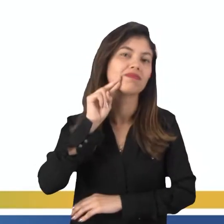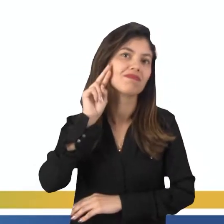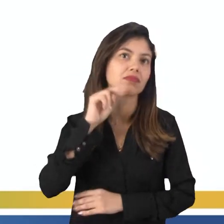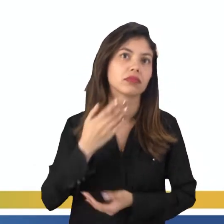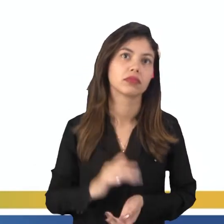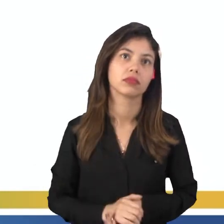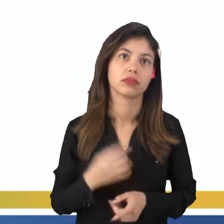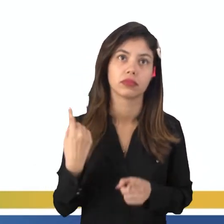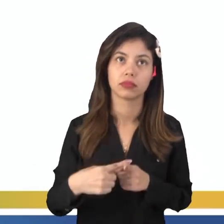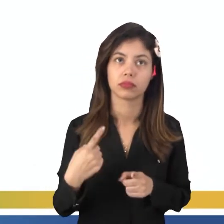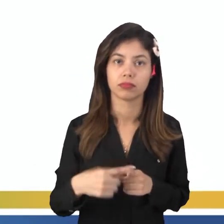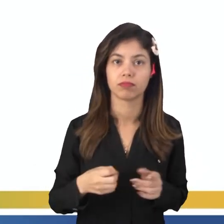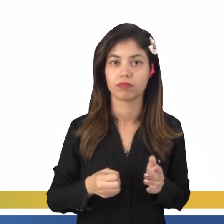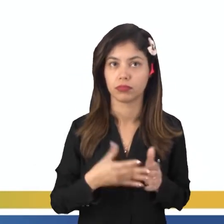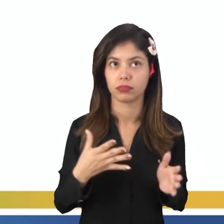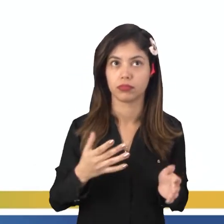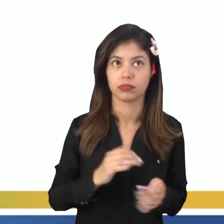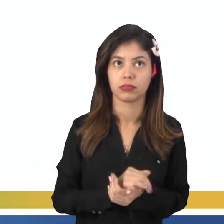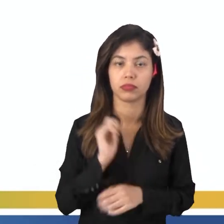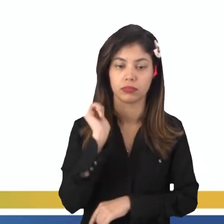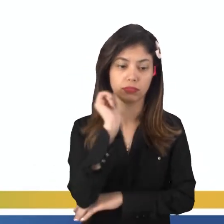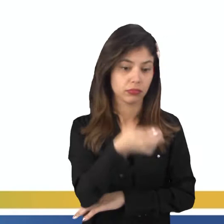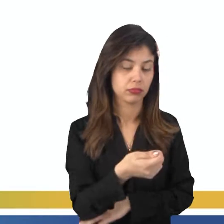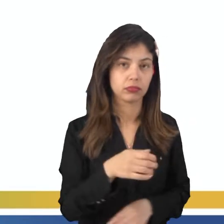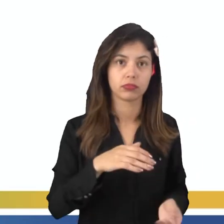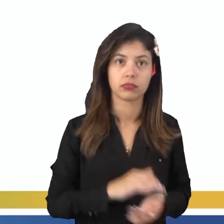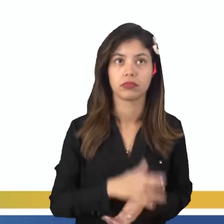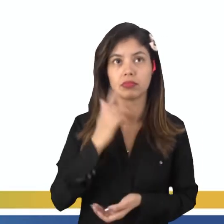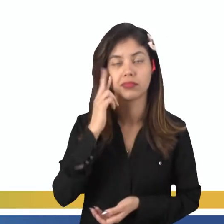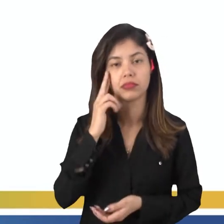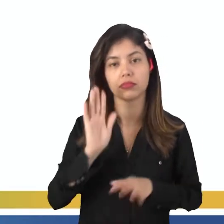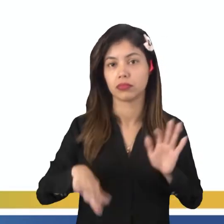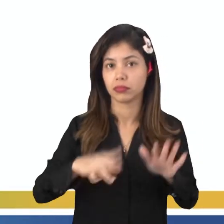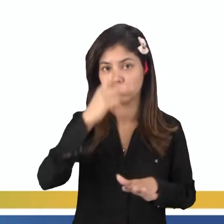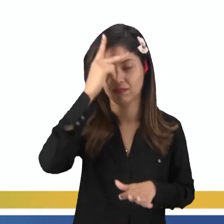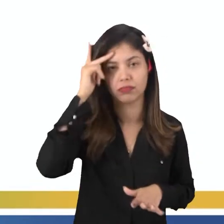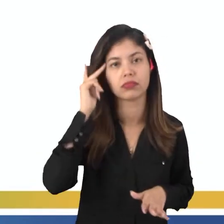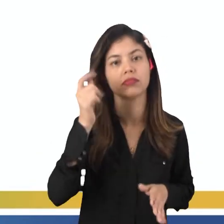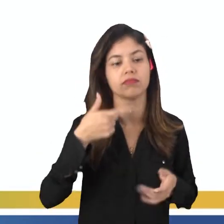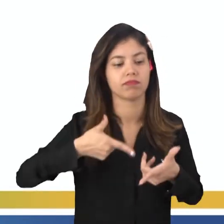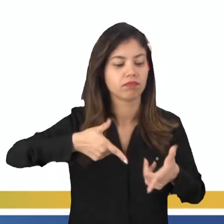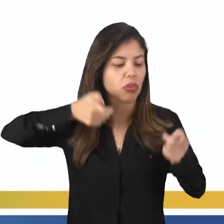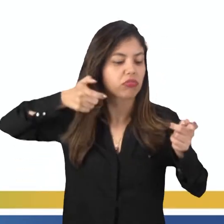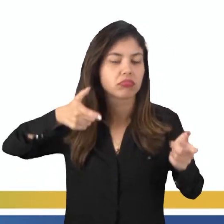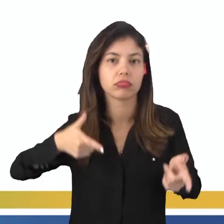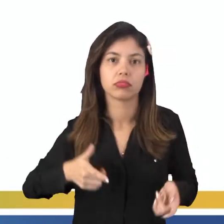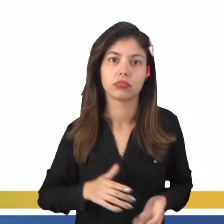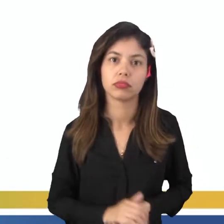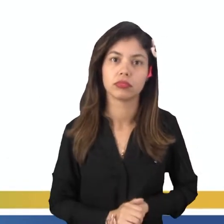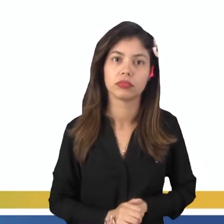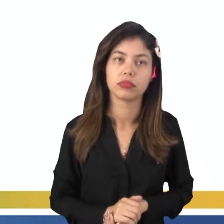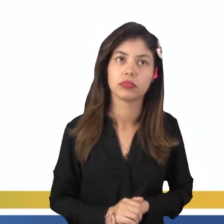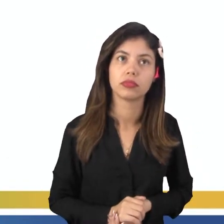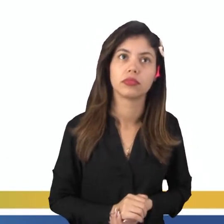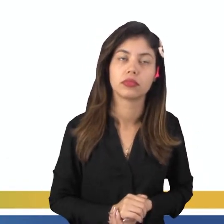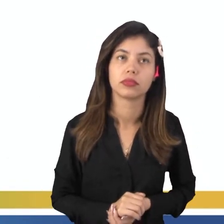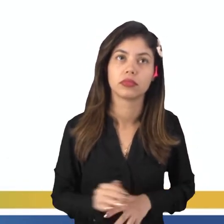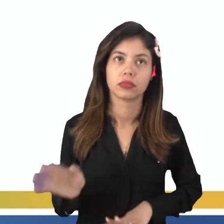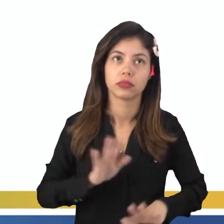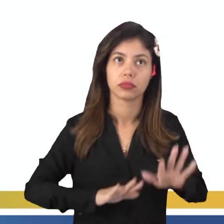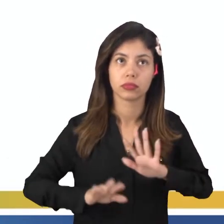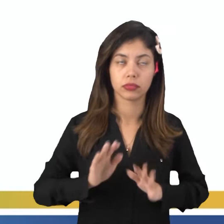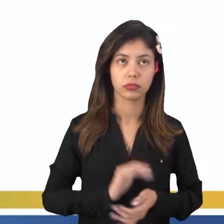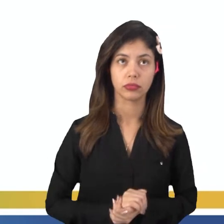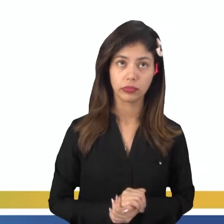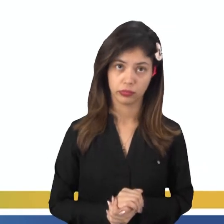por ele trazer incômodo muito grande para os pescadores. É muito comum, às vezes, os pescadores arpoarem ou